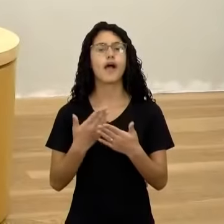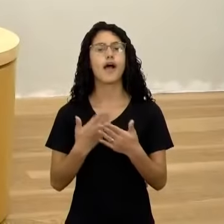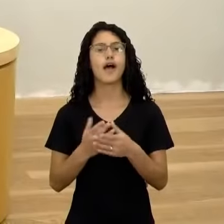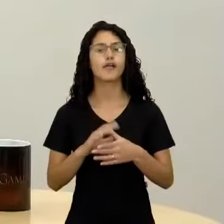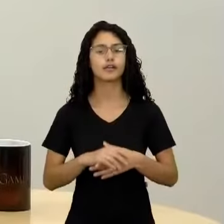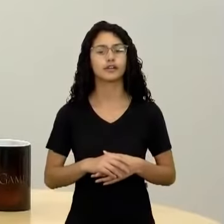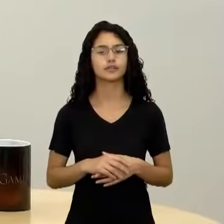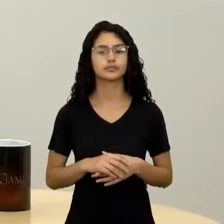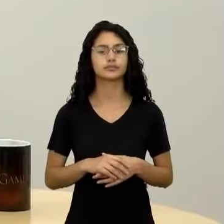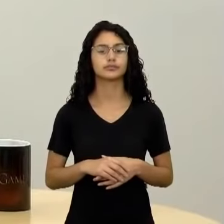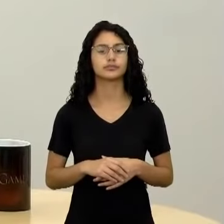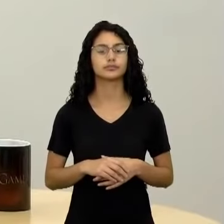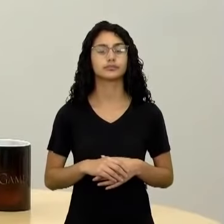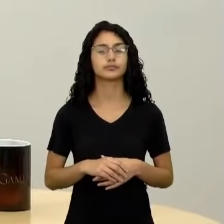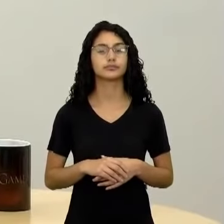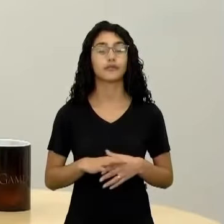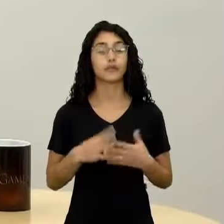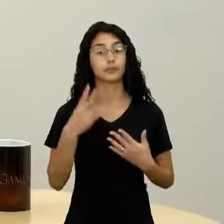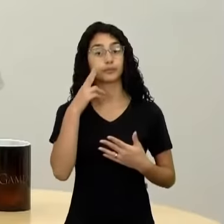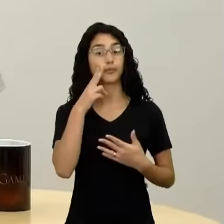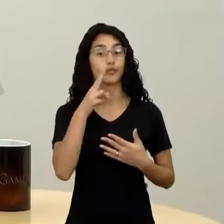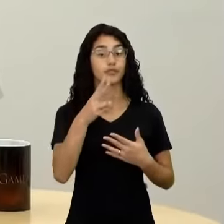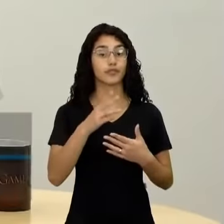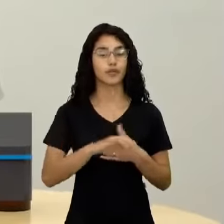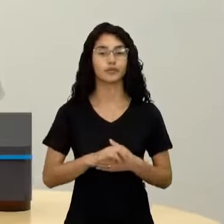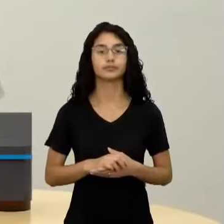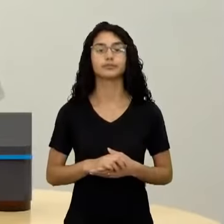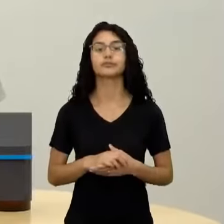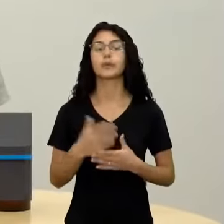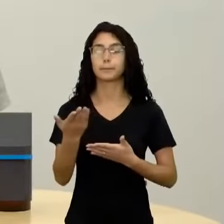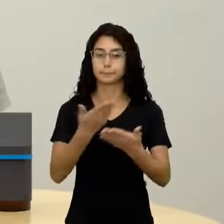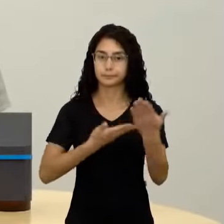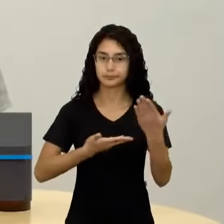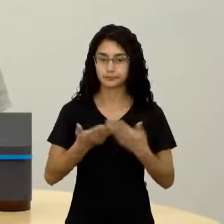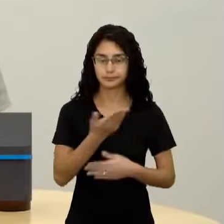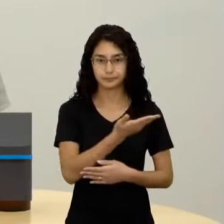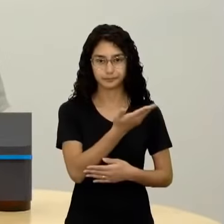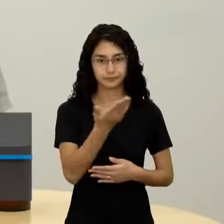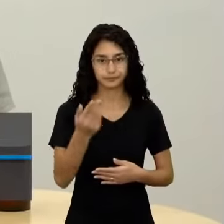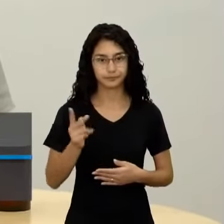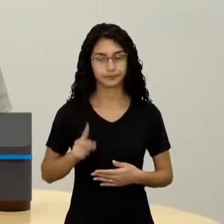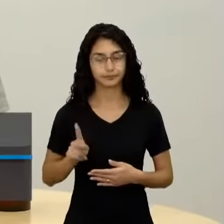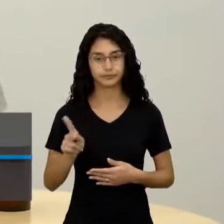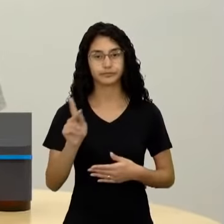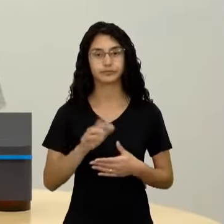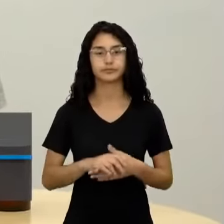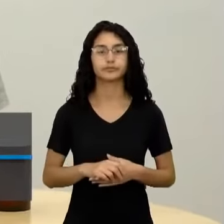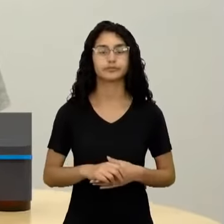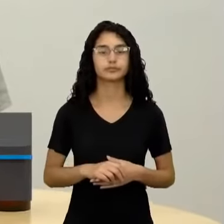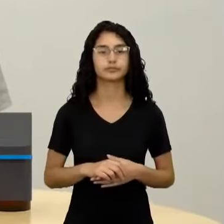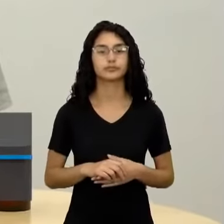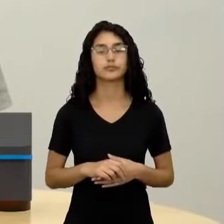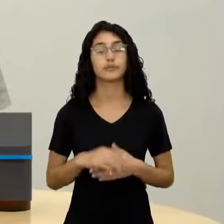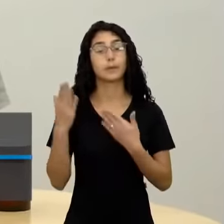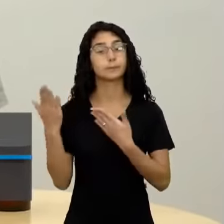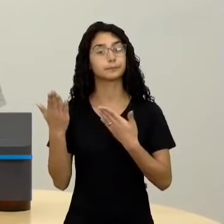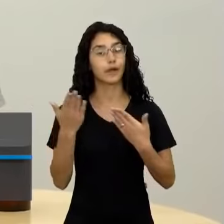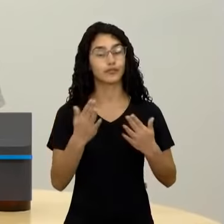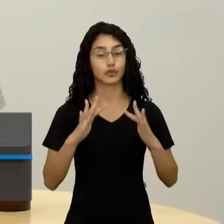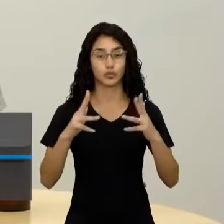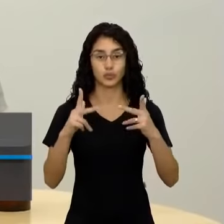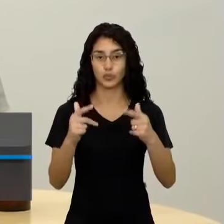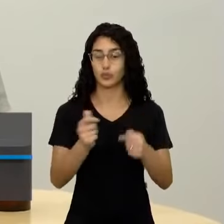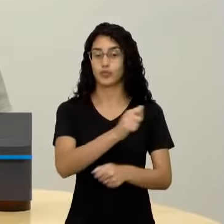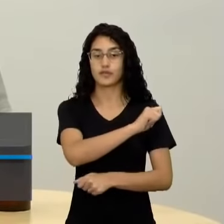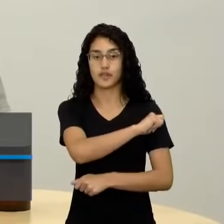aí vamos ver o quê e hoje a gente conta com a participação de vocês sempre porque aí que enriquece mais aula sejam bem-vindos